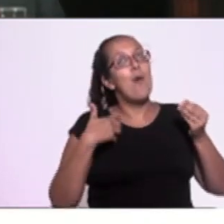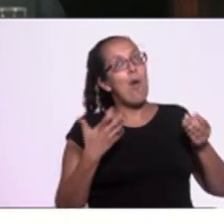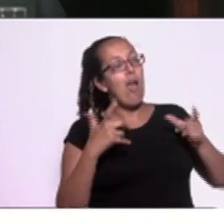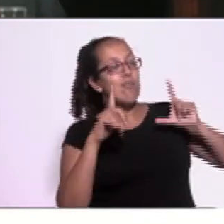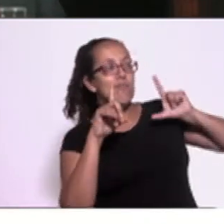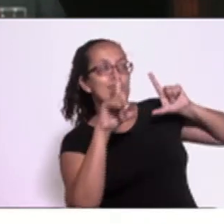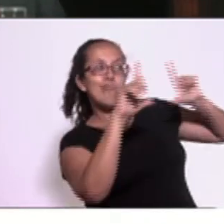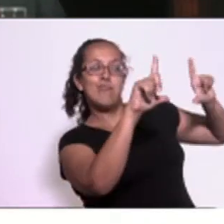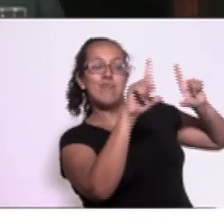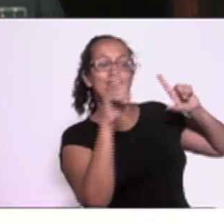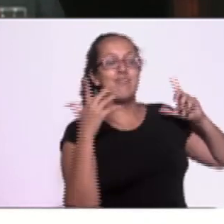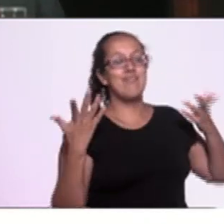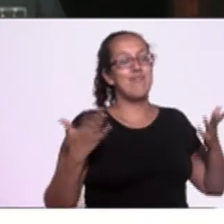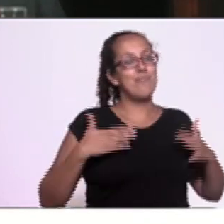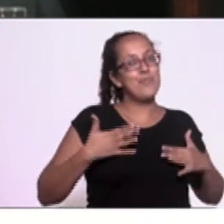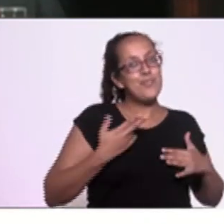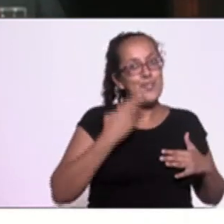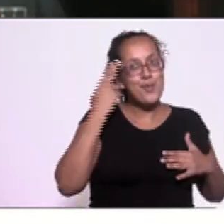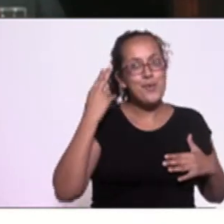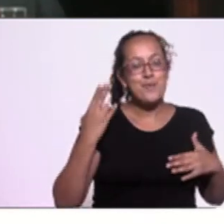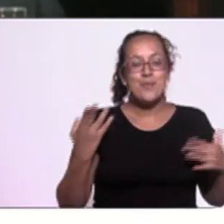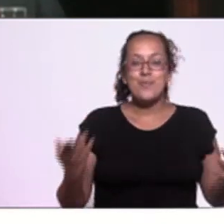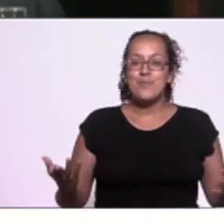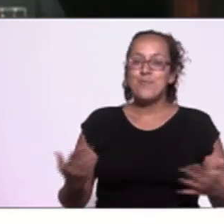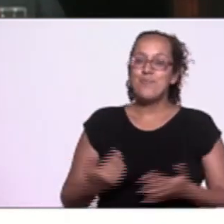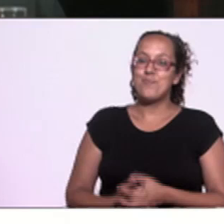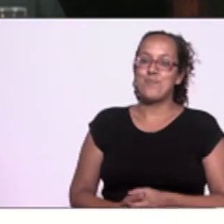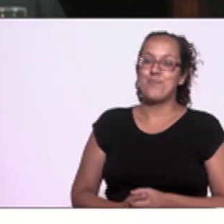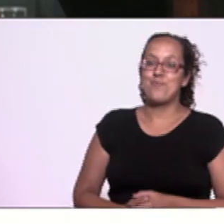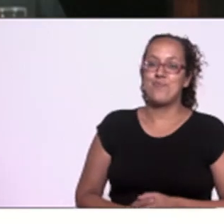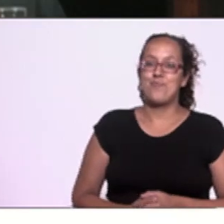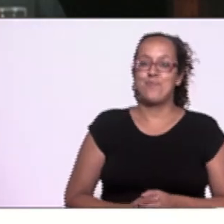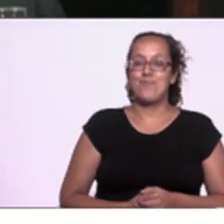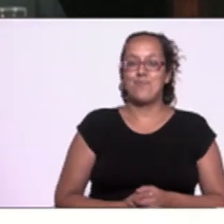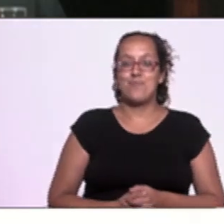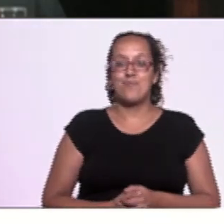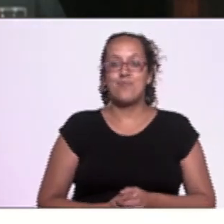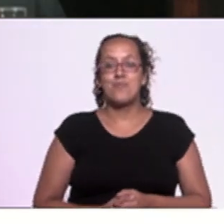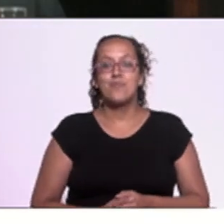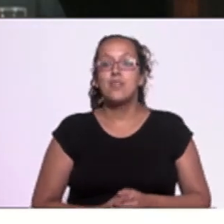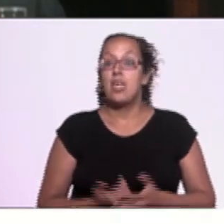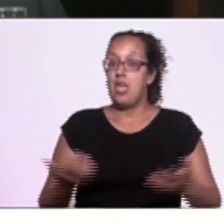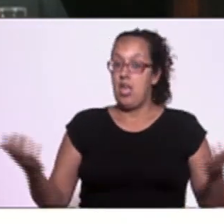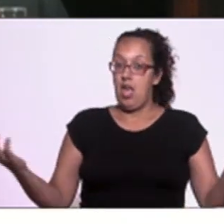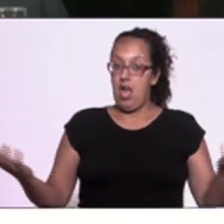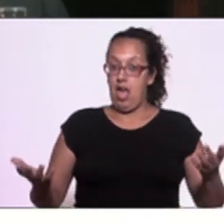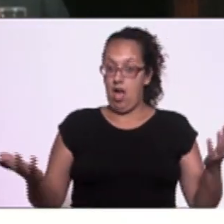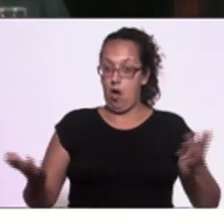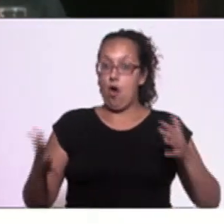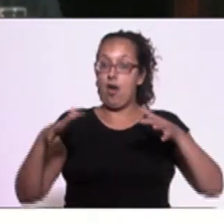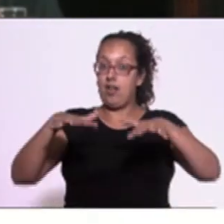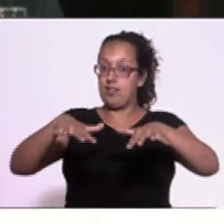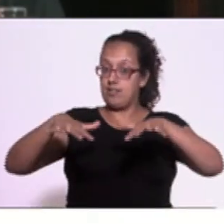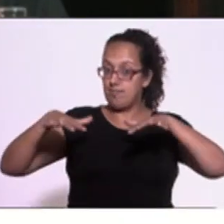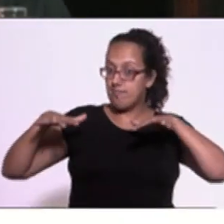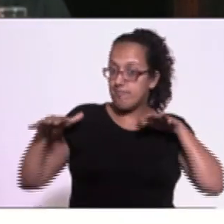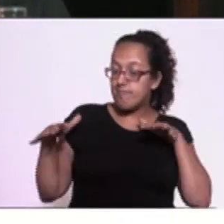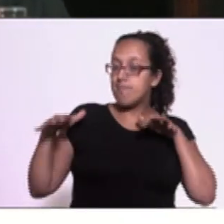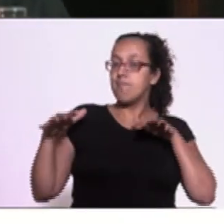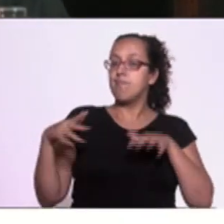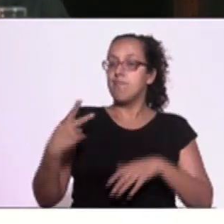aconteça. Bom, é chegado o momento em que a Assembleia Legislativa do Estado do Rio de